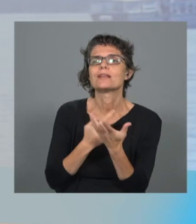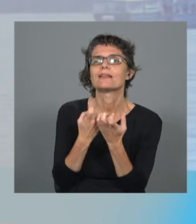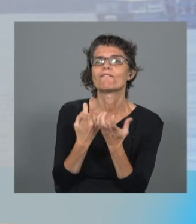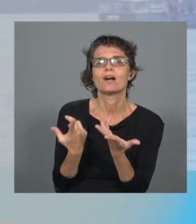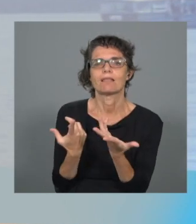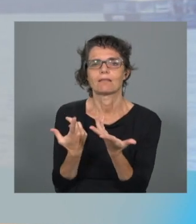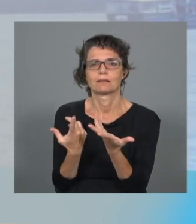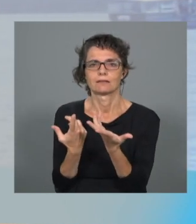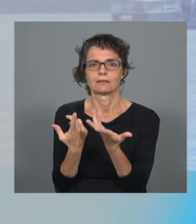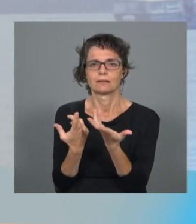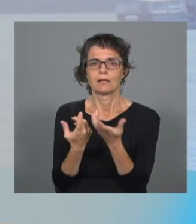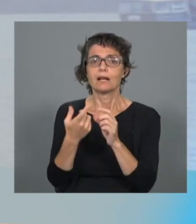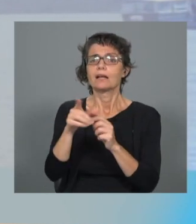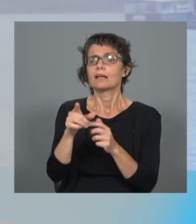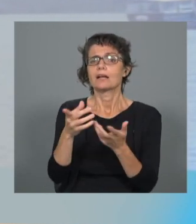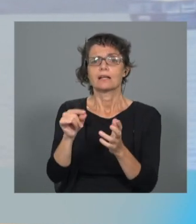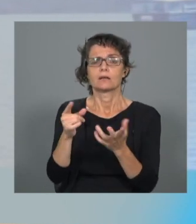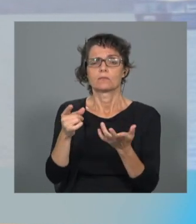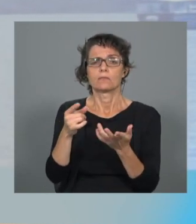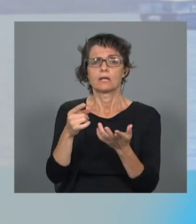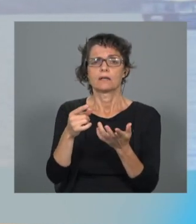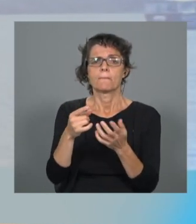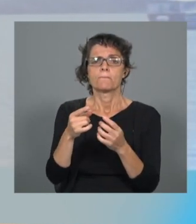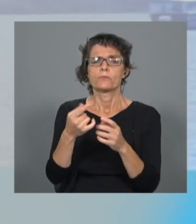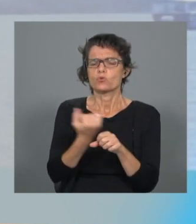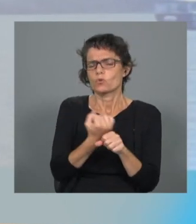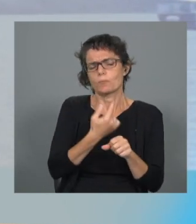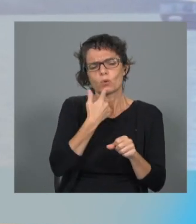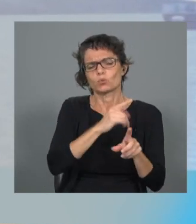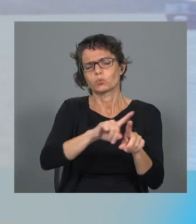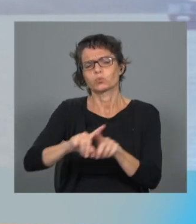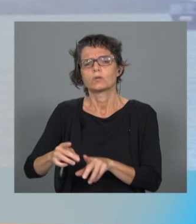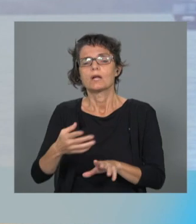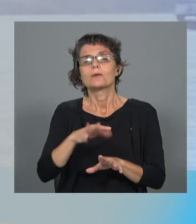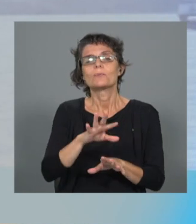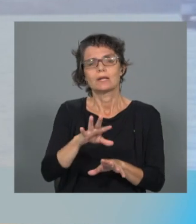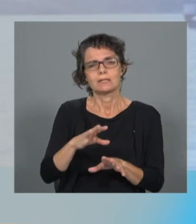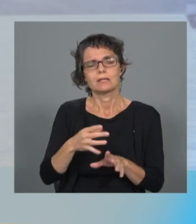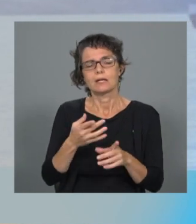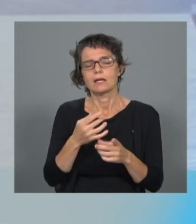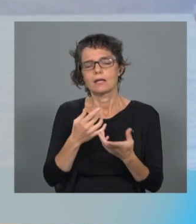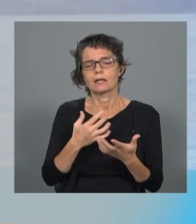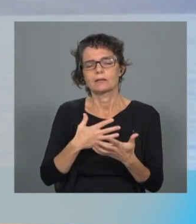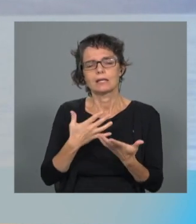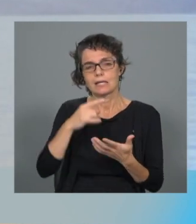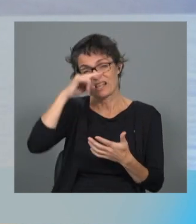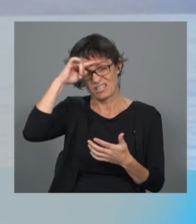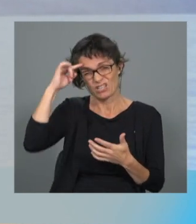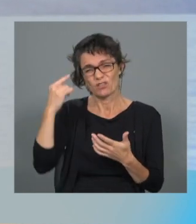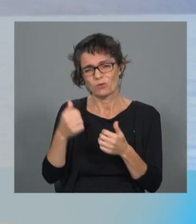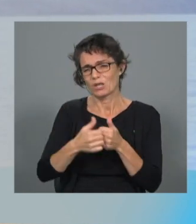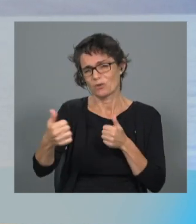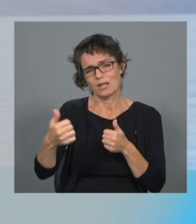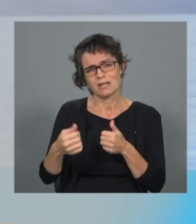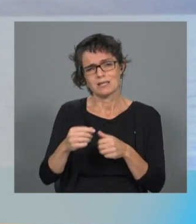muitas vezes com as muitas outras coisas que nós podemos ter para fazer, às vezes gera-se um bocadinho esta dificuldade. Talvez da minha